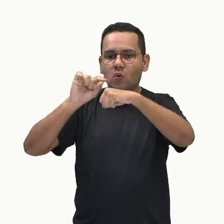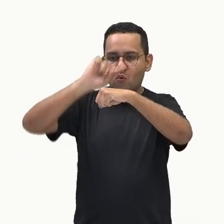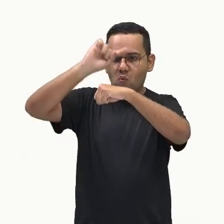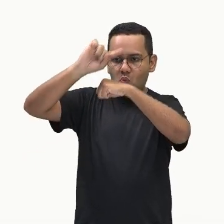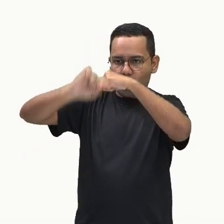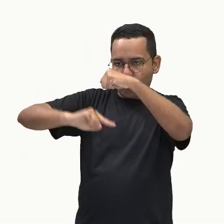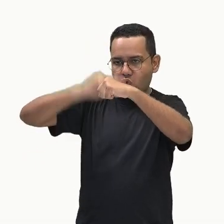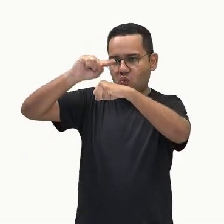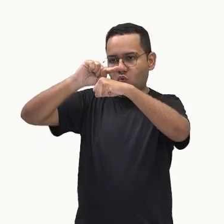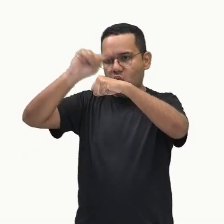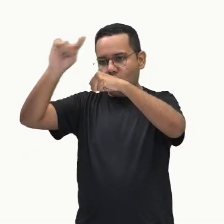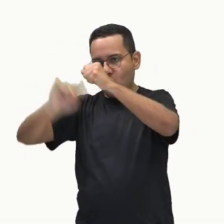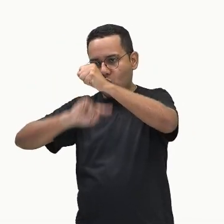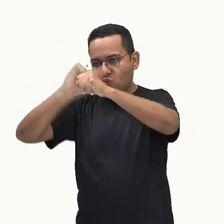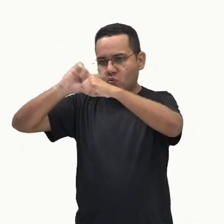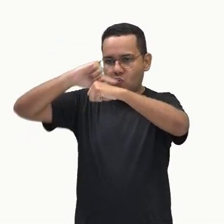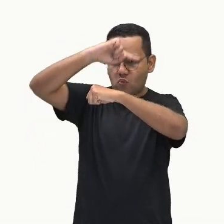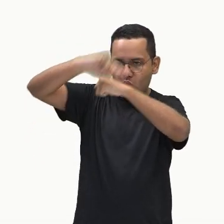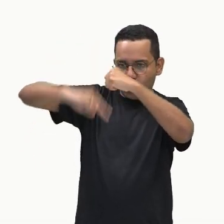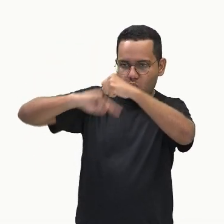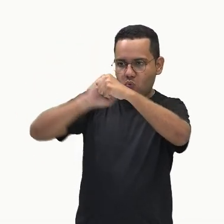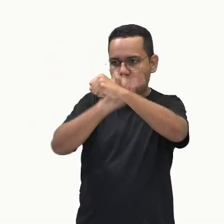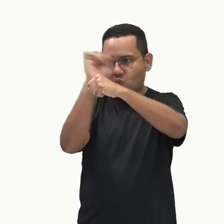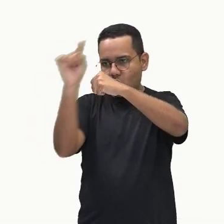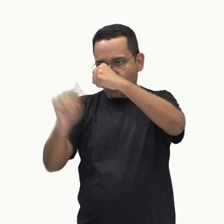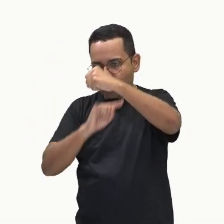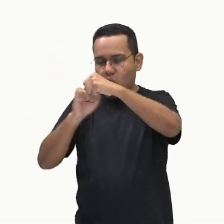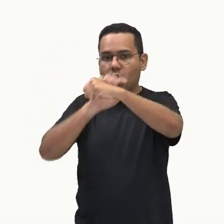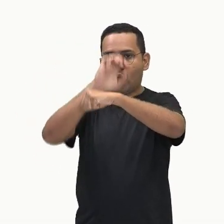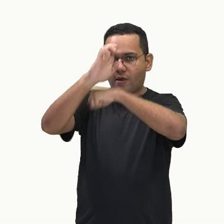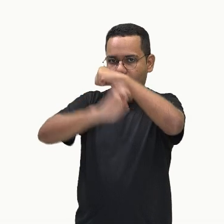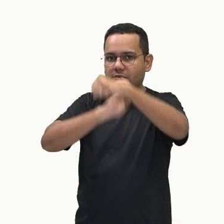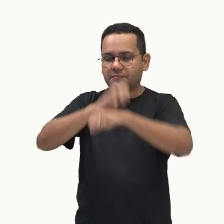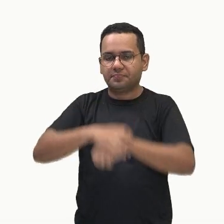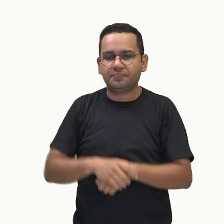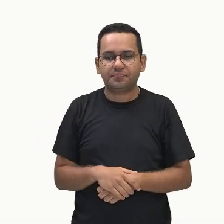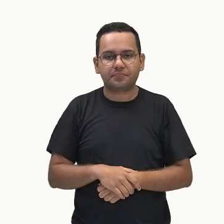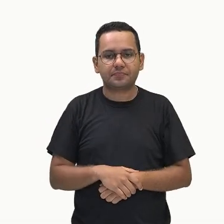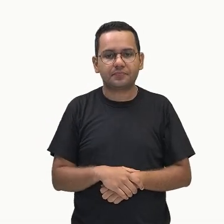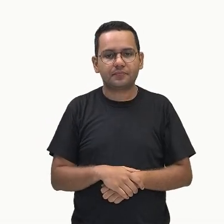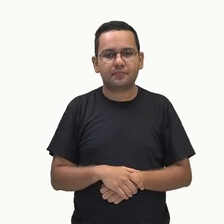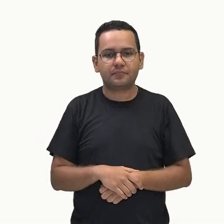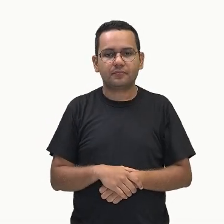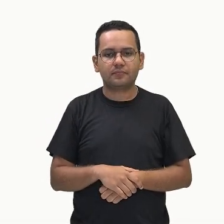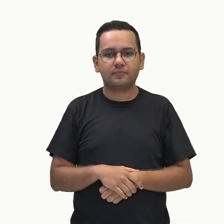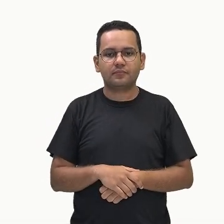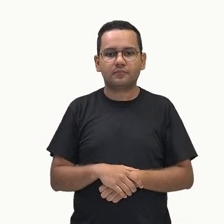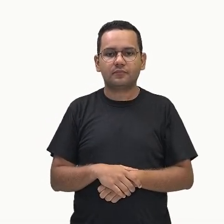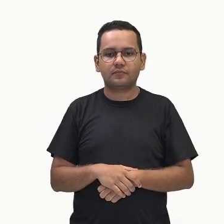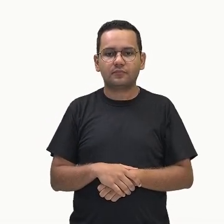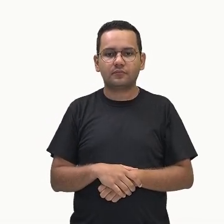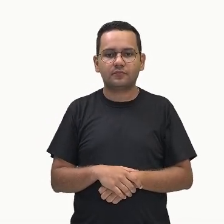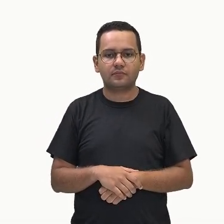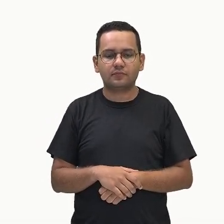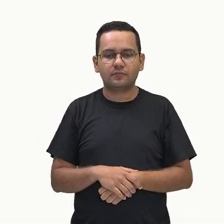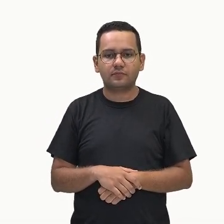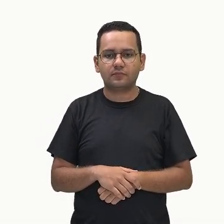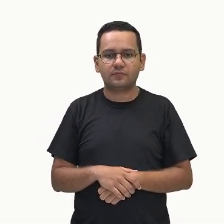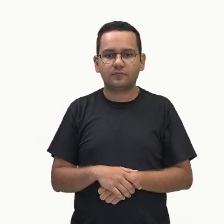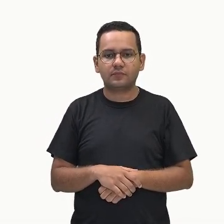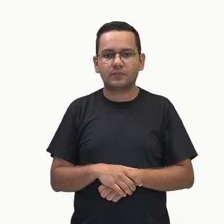Contudo, se isso fosse verdade na velocidade que fosse orbitar igual